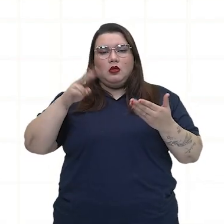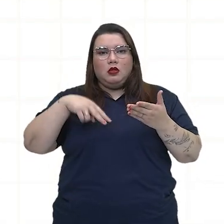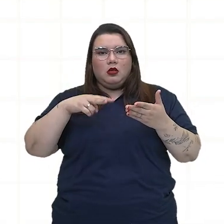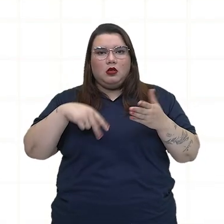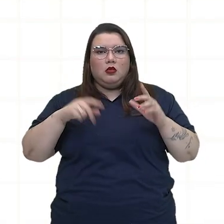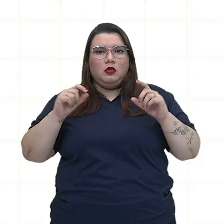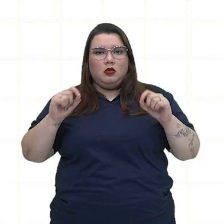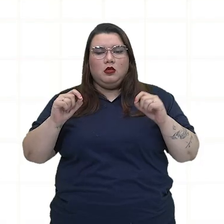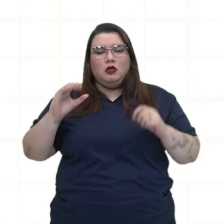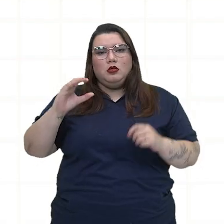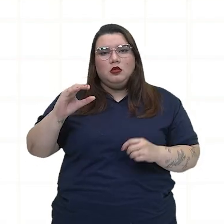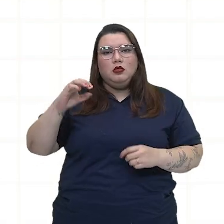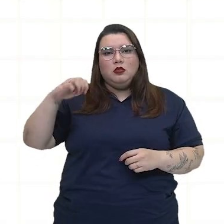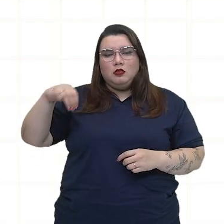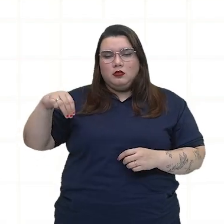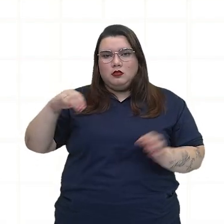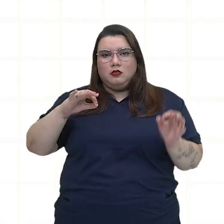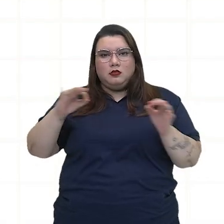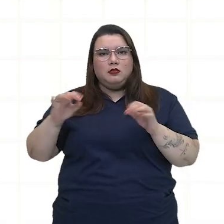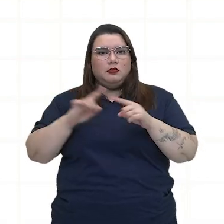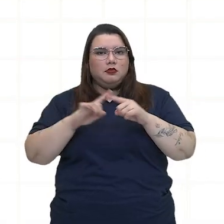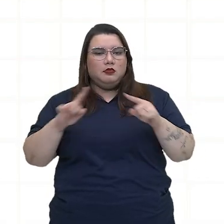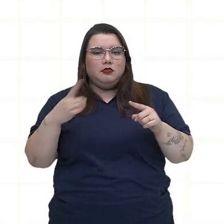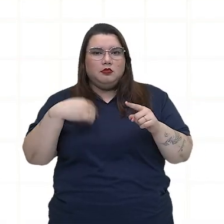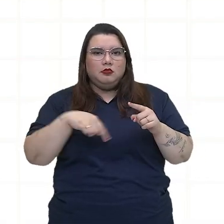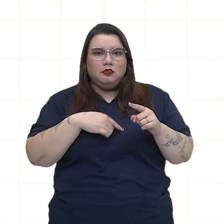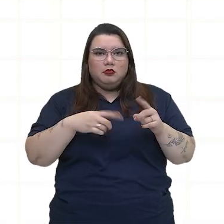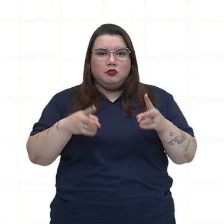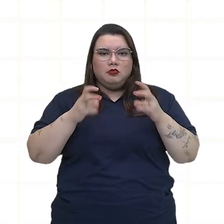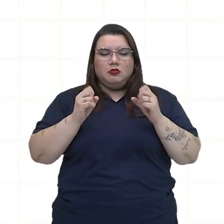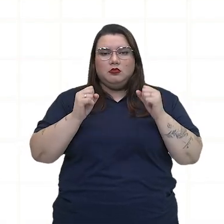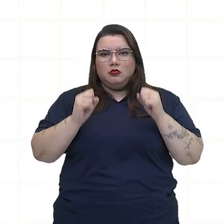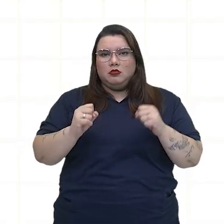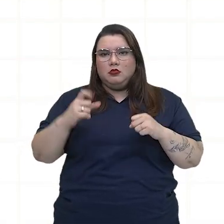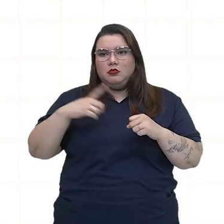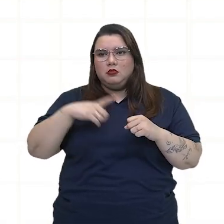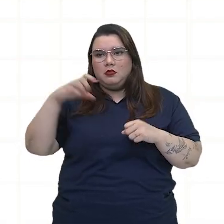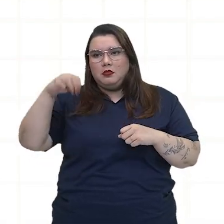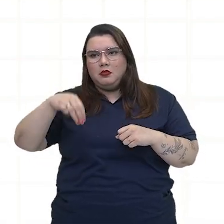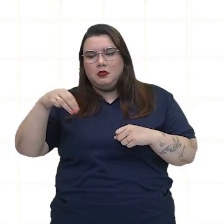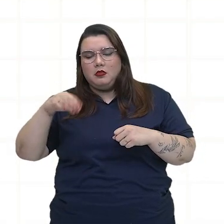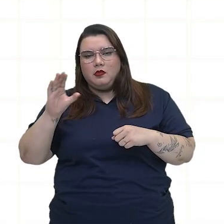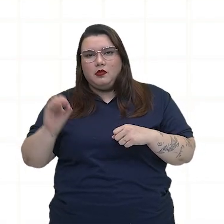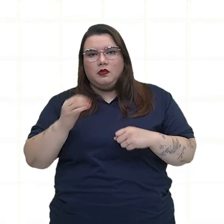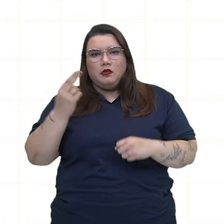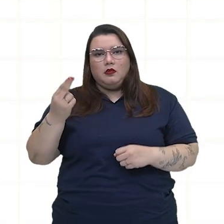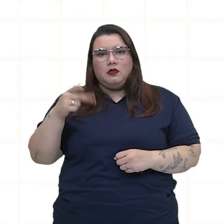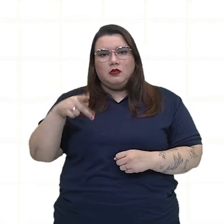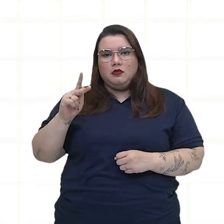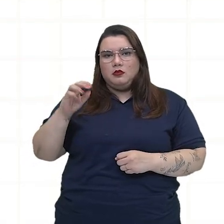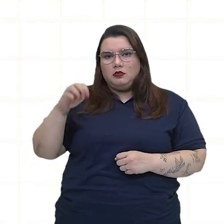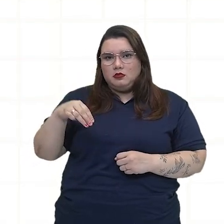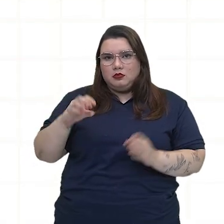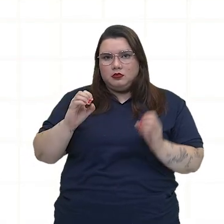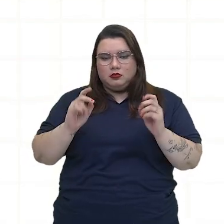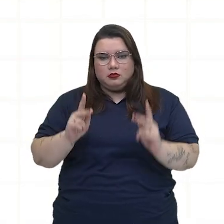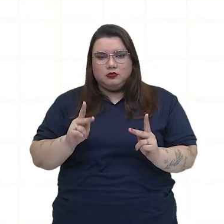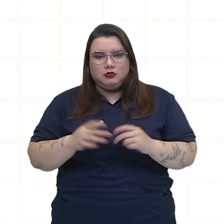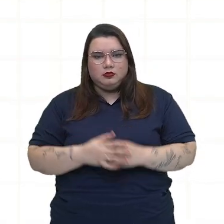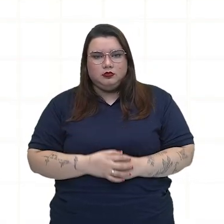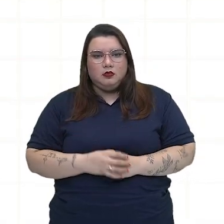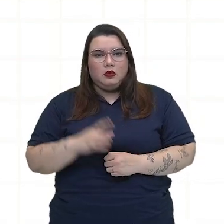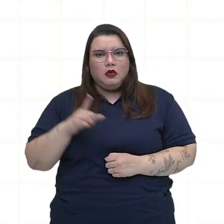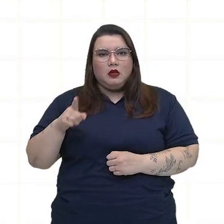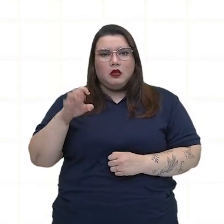ler em centímetros. Mas a gente vai ver que pode vir em metros ou em quilômetros, tá bom? O que é a